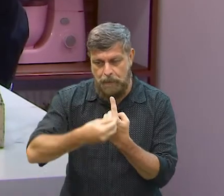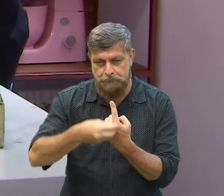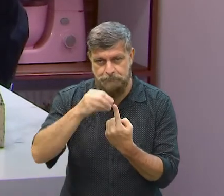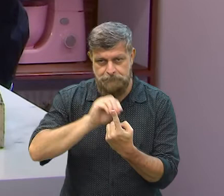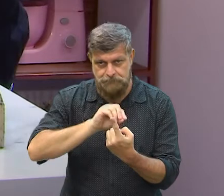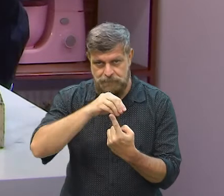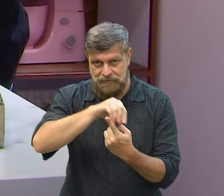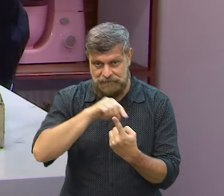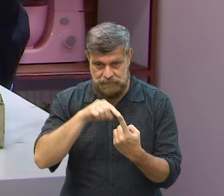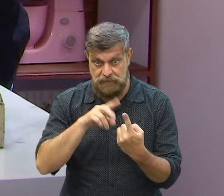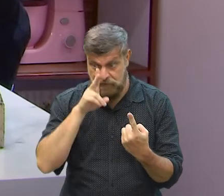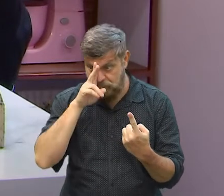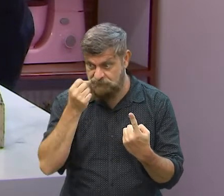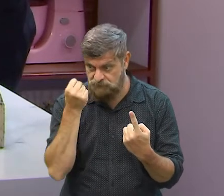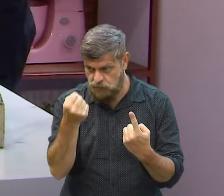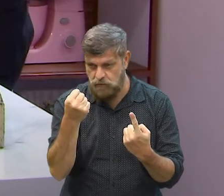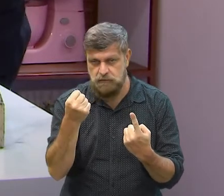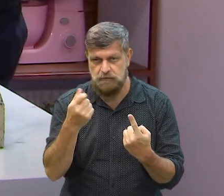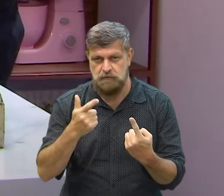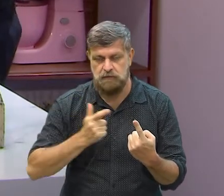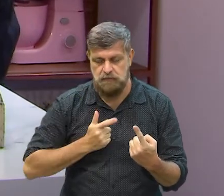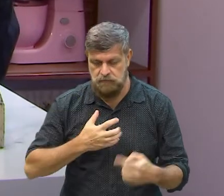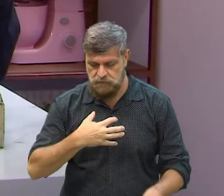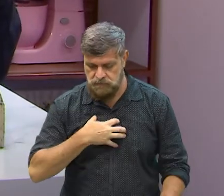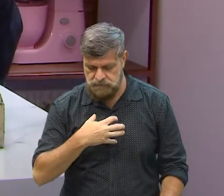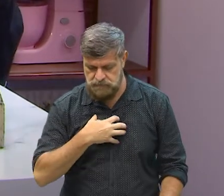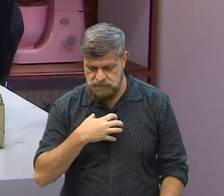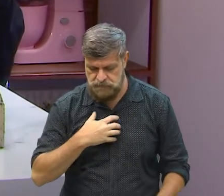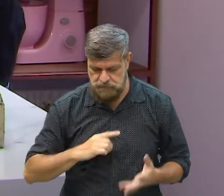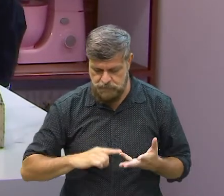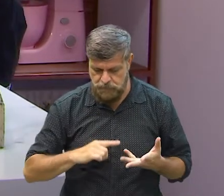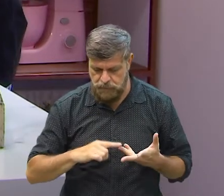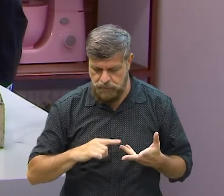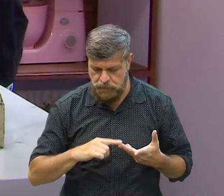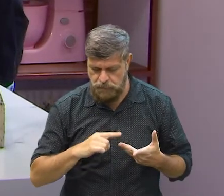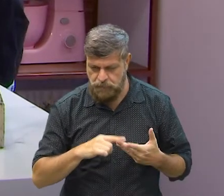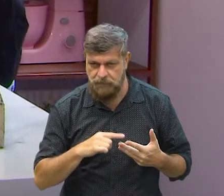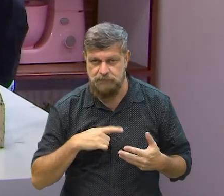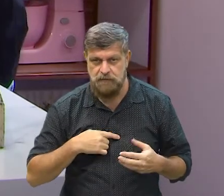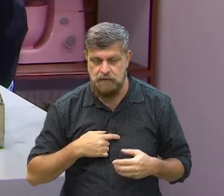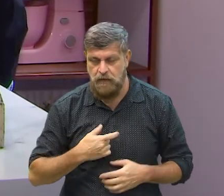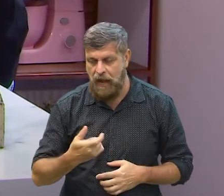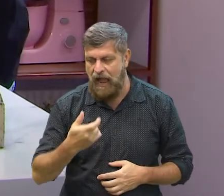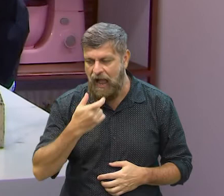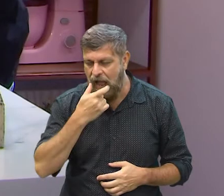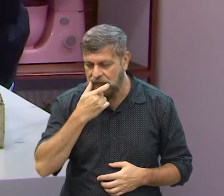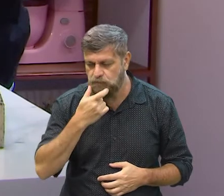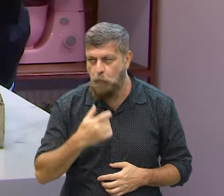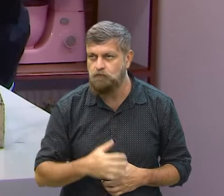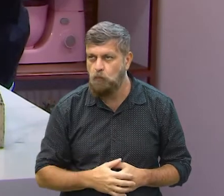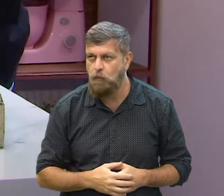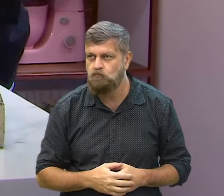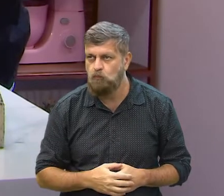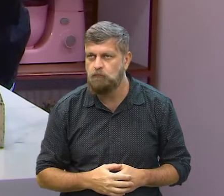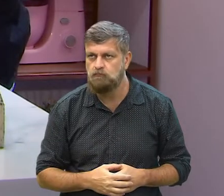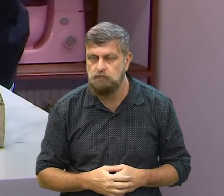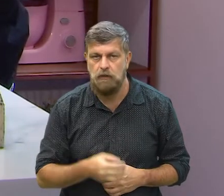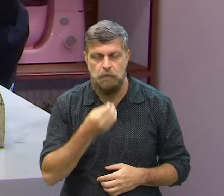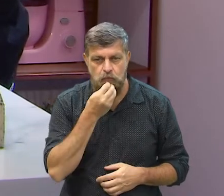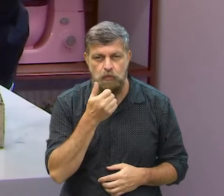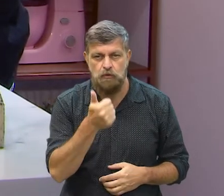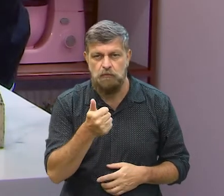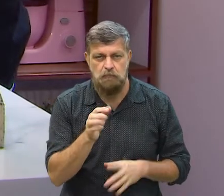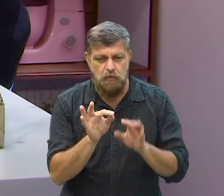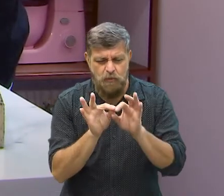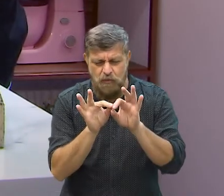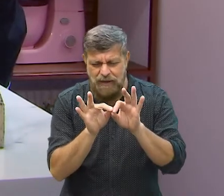bem acentuado, né? Sim. Aí você sente também o amanteigado aqui da bolacha. E é muito bom, né? Simples